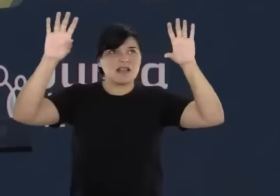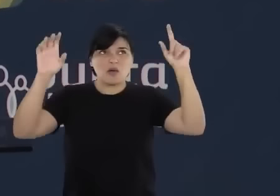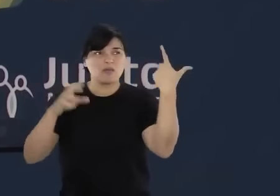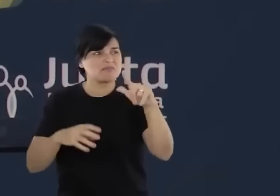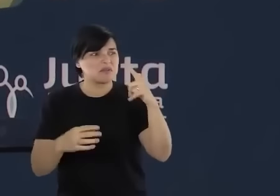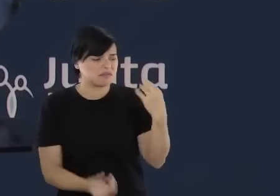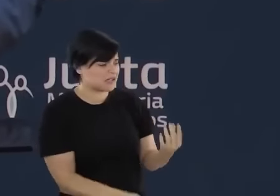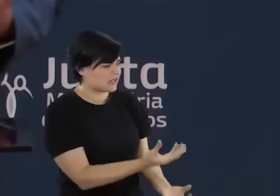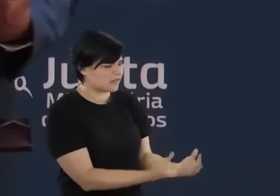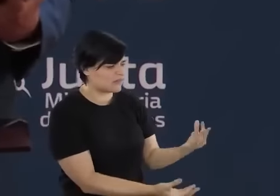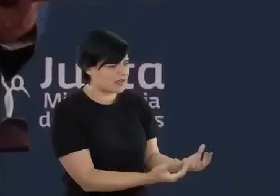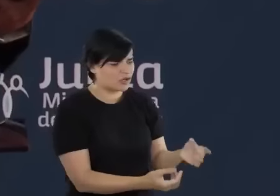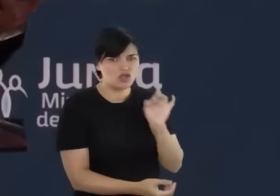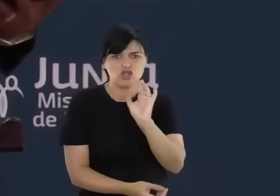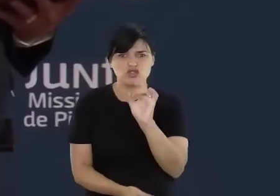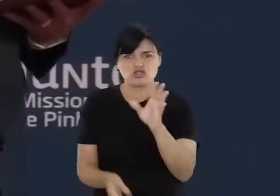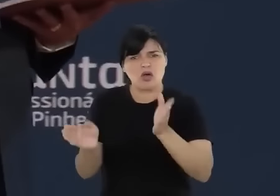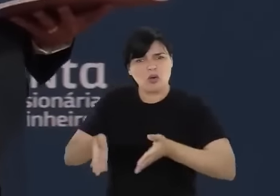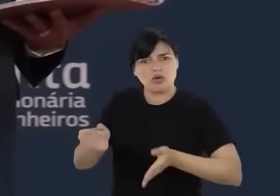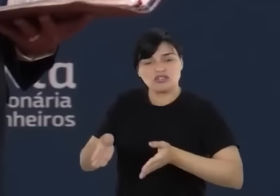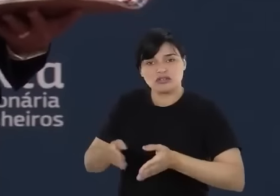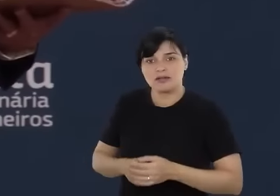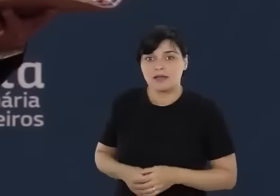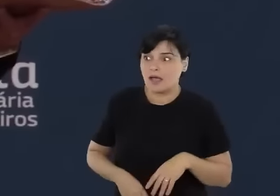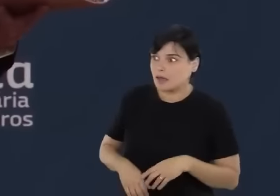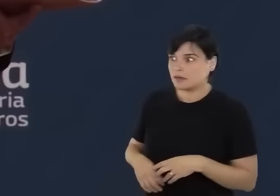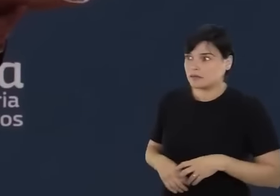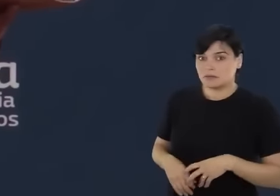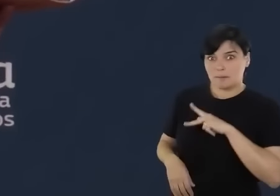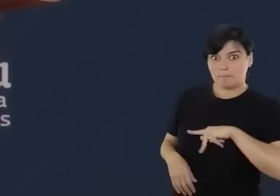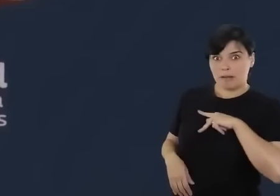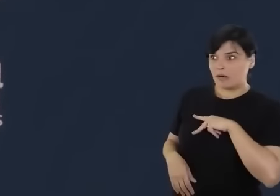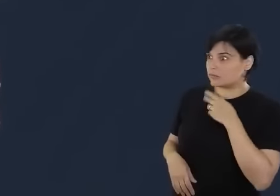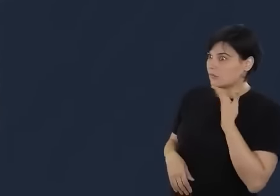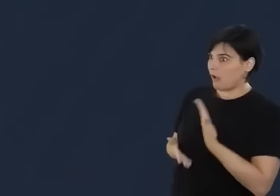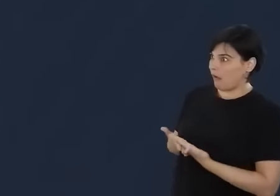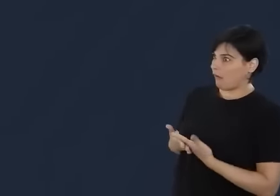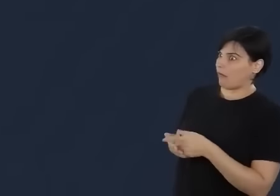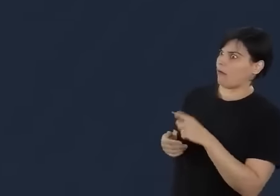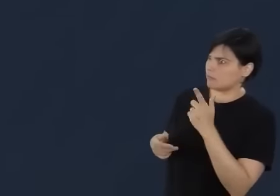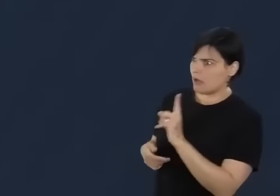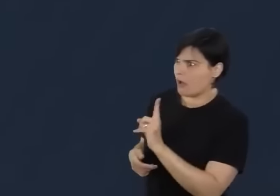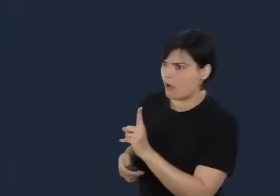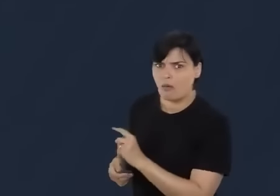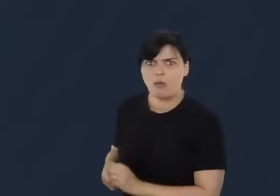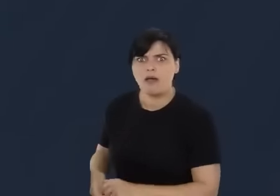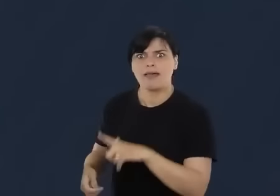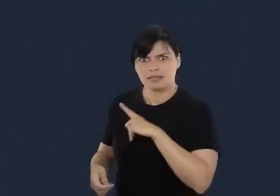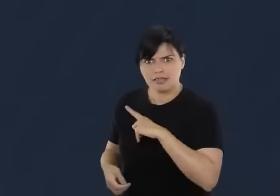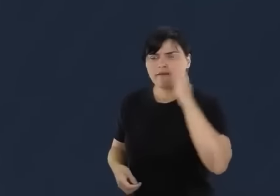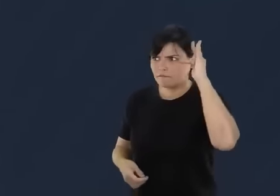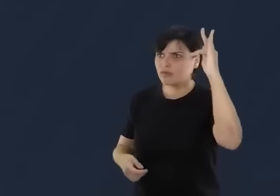tem julgamento e Paulo vai discutir com ess agência não não não não tem sim tem sim Deus já